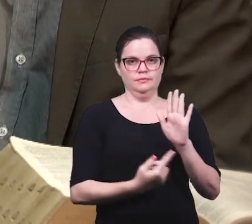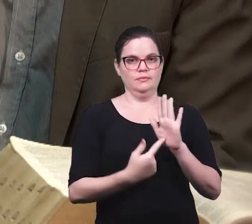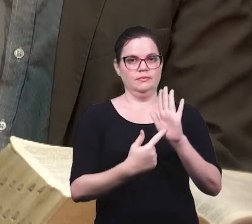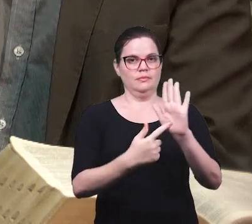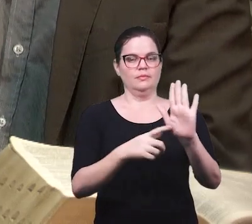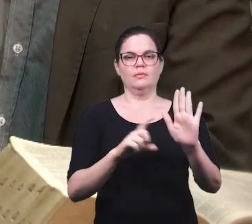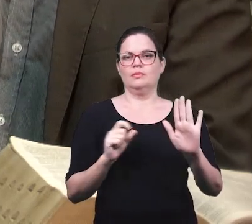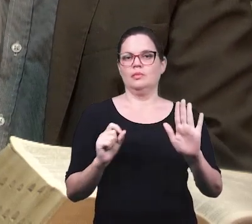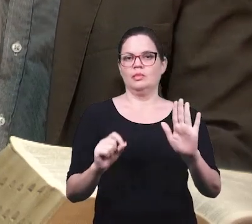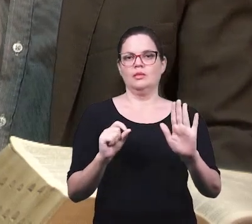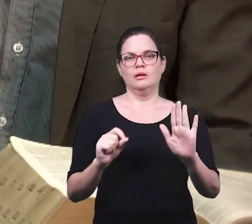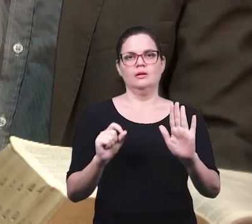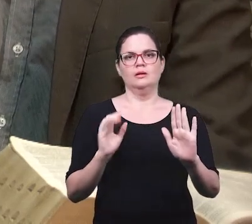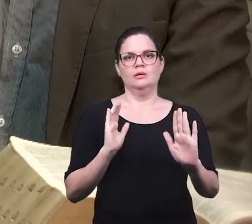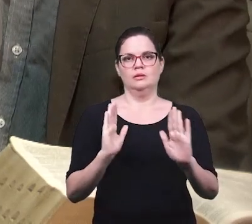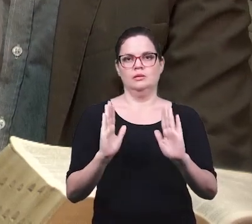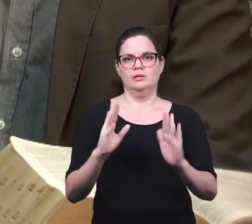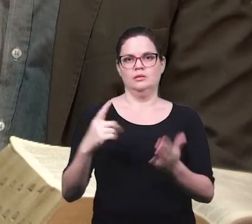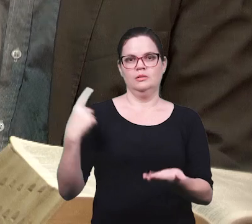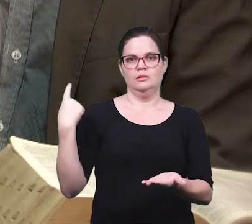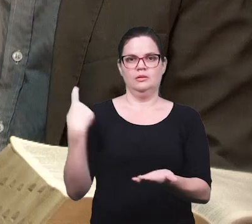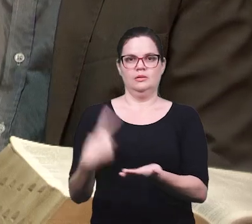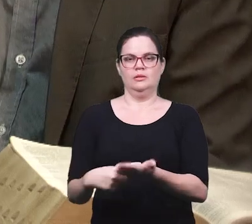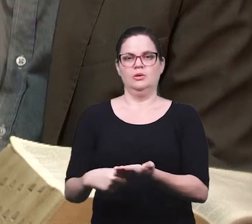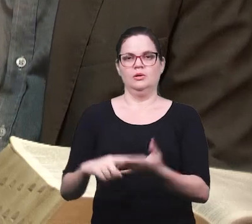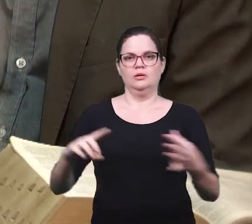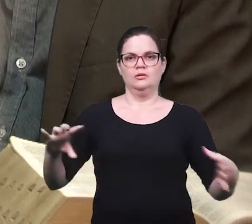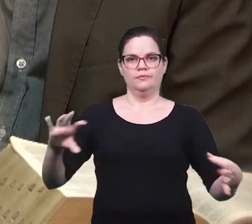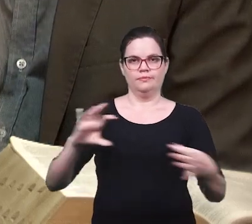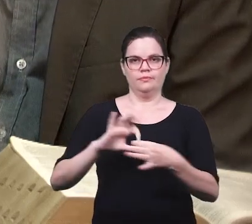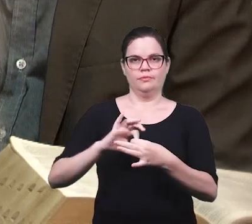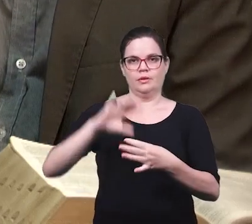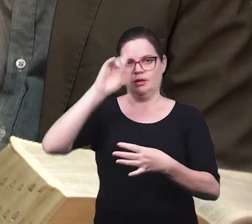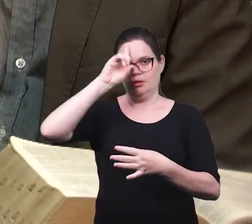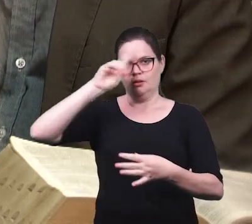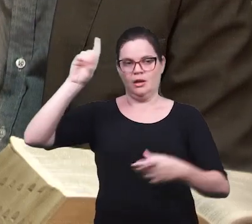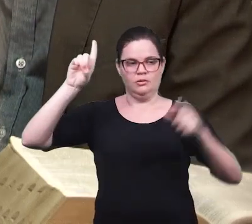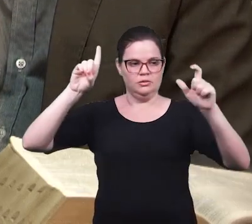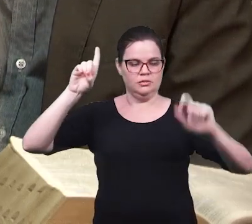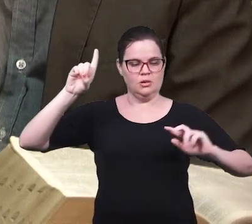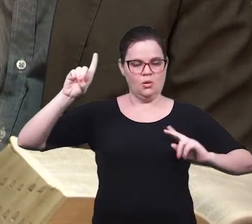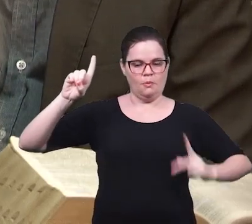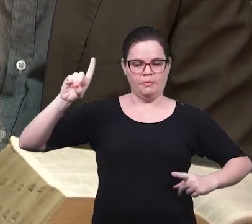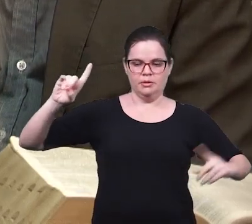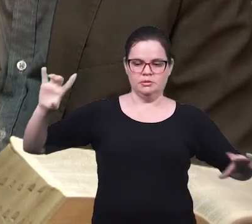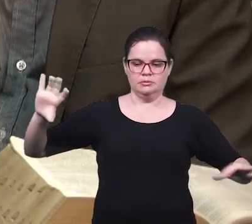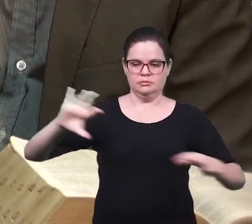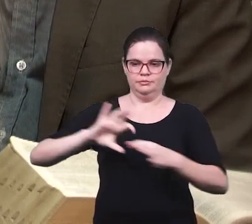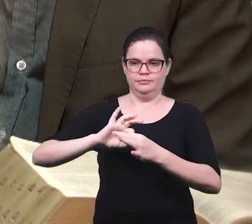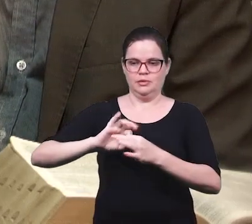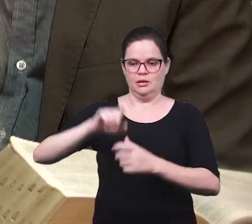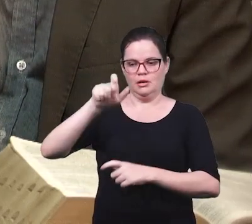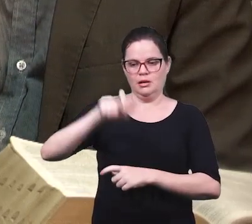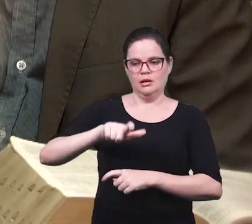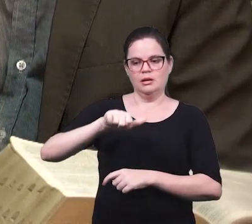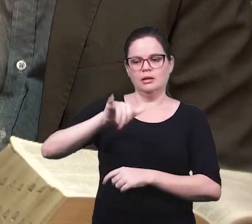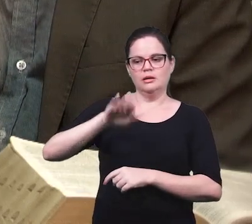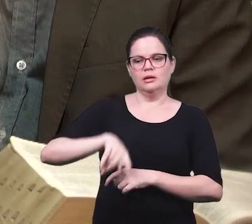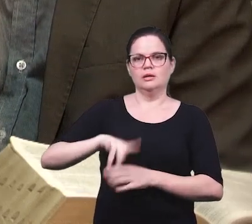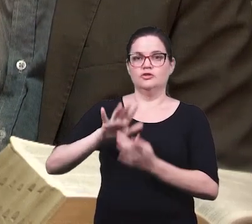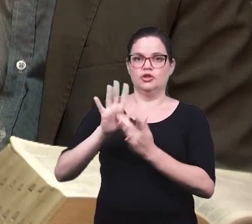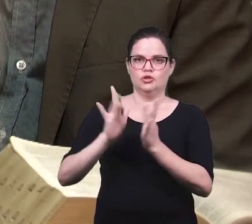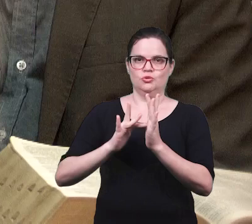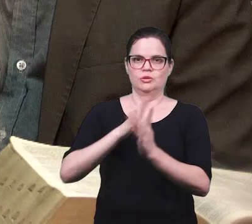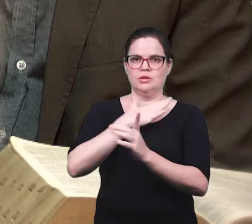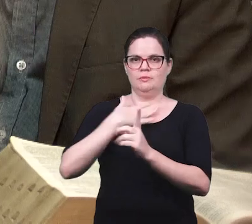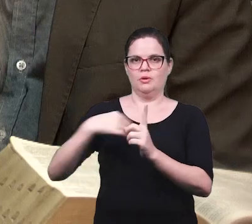aponta por um momento de reconciliação do homem com Deus. Sim, E este encontro aqui, mais uma vez, ele sinaliza